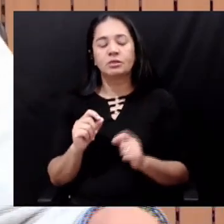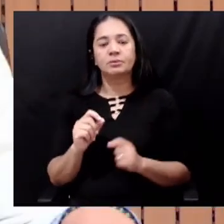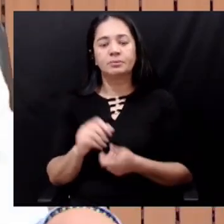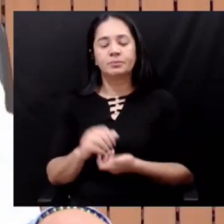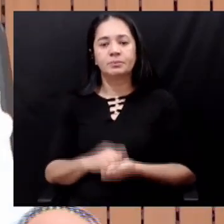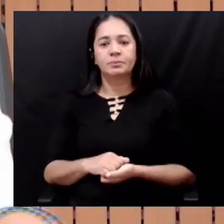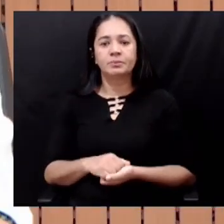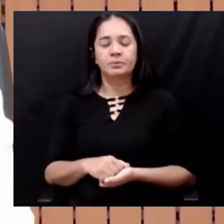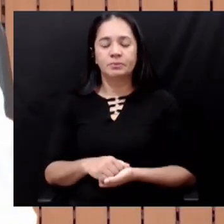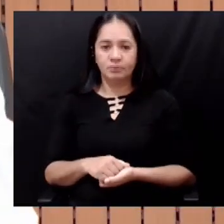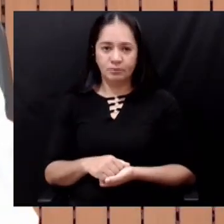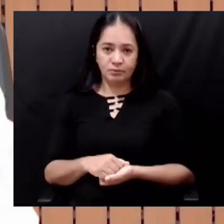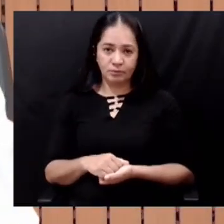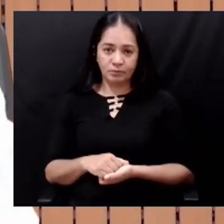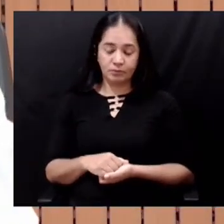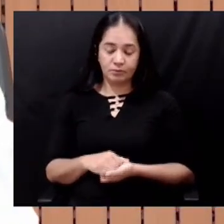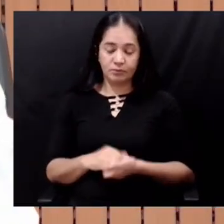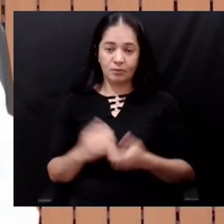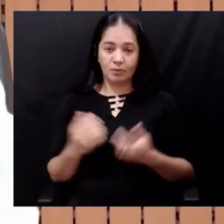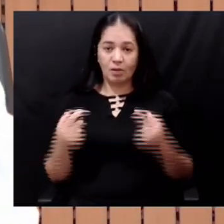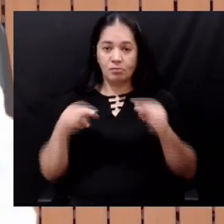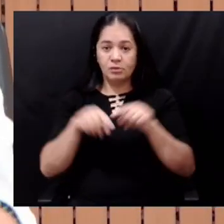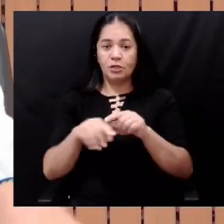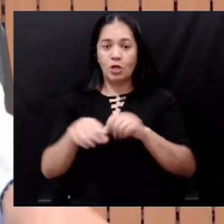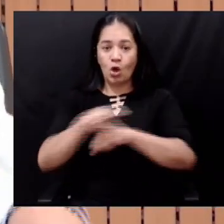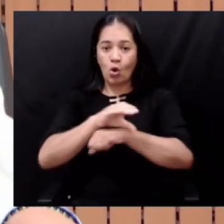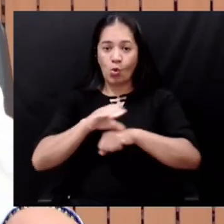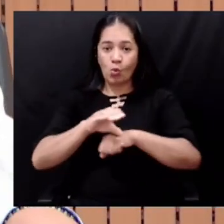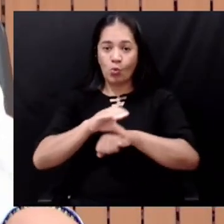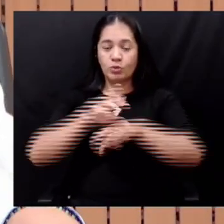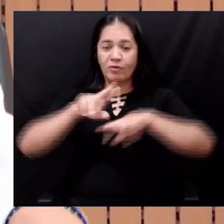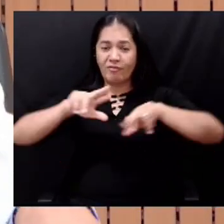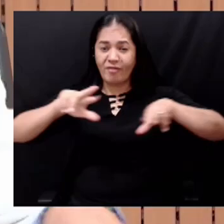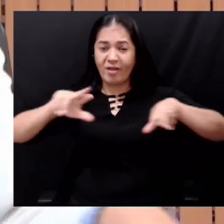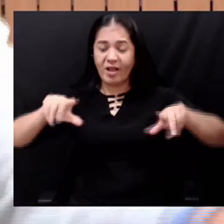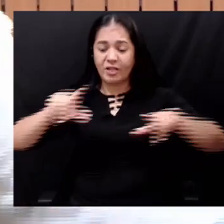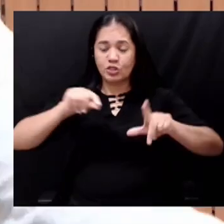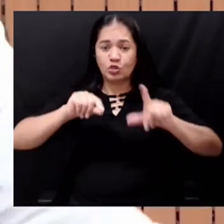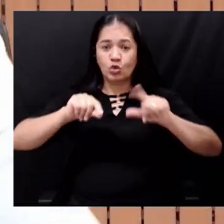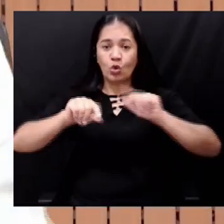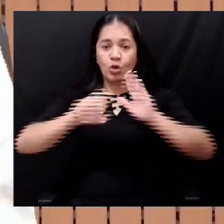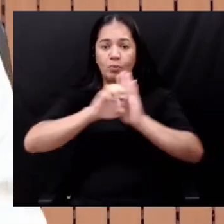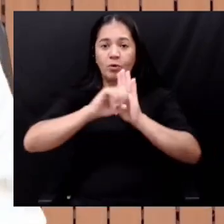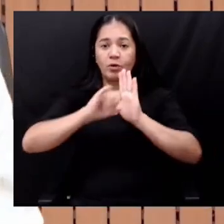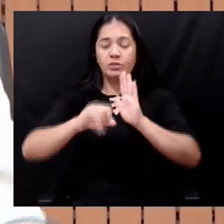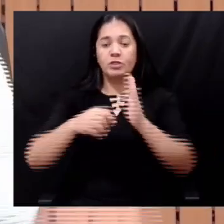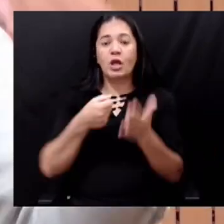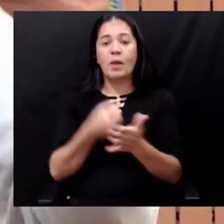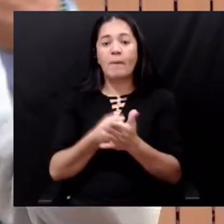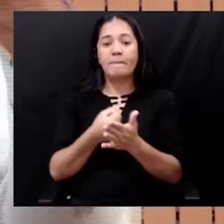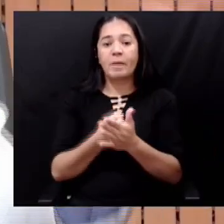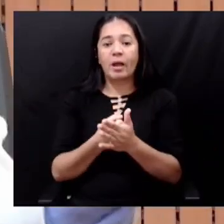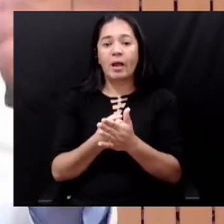cursinhos mais diversos selecionados por edital e que pagará bolsas para 5.200 estudantes e eu não sei quantos